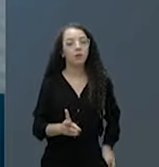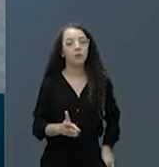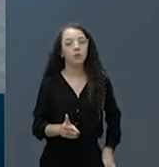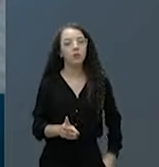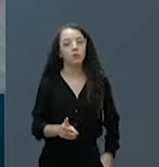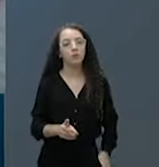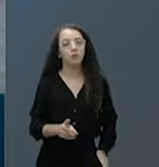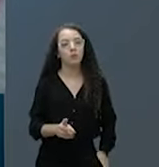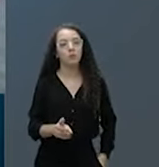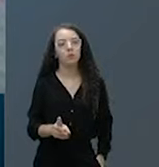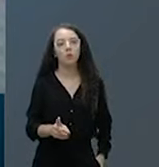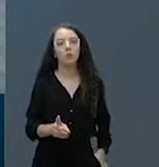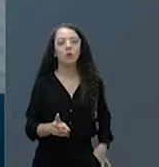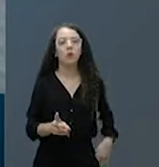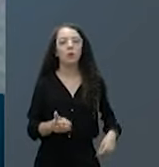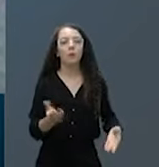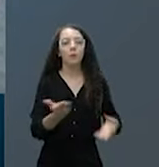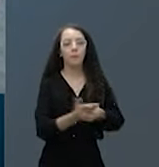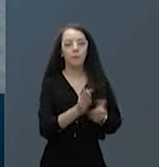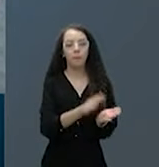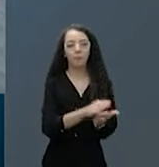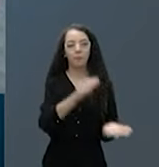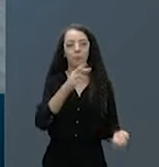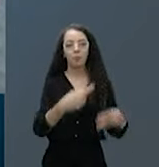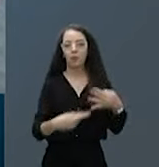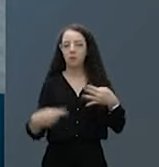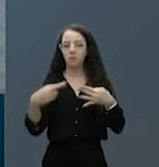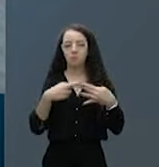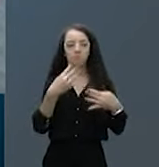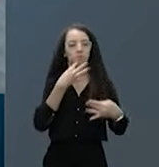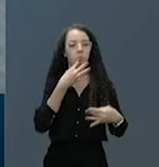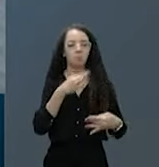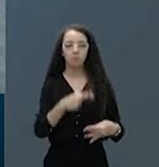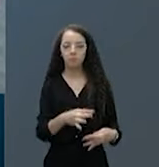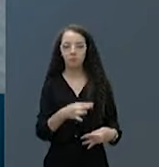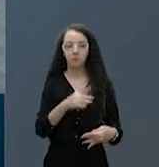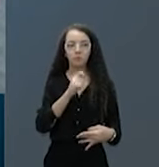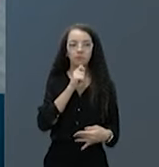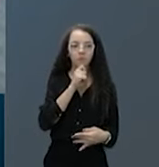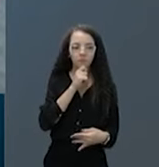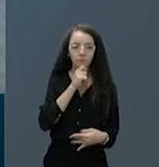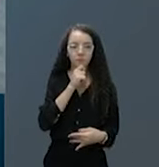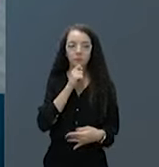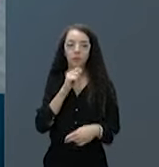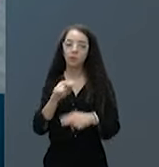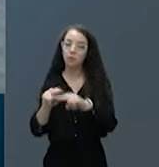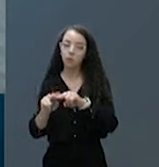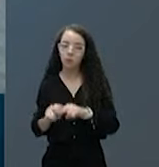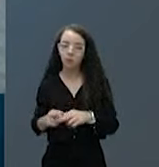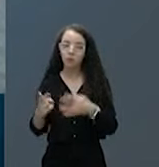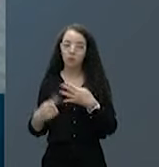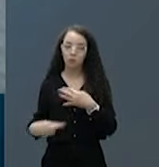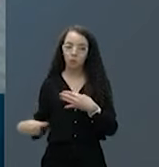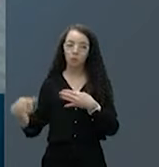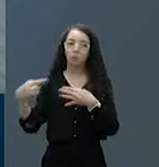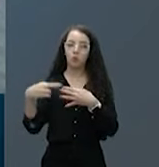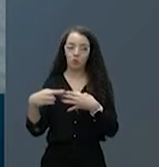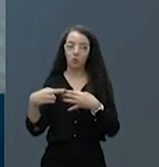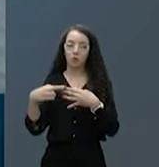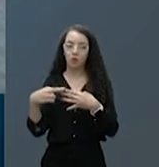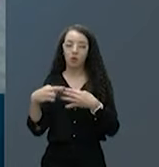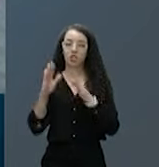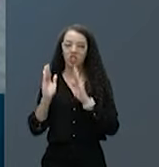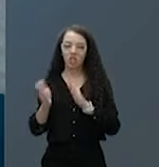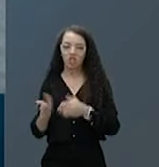se chegou a conhecer. Por isso, em casos tais, em que muitas vezes o recurso extraordinário já se encontrava suficientemente resolvido